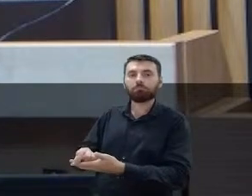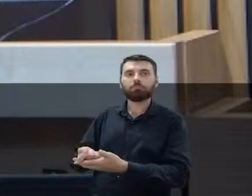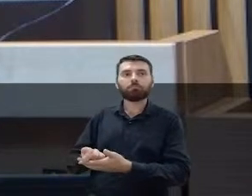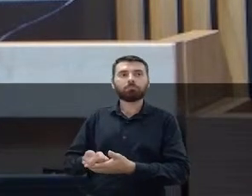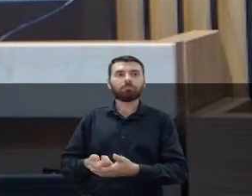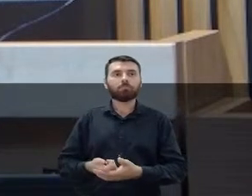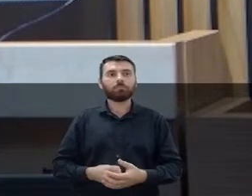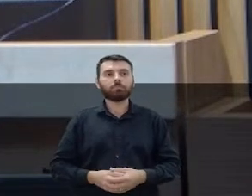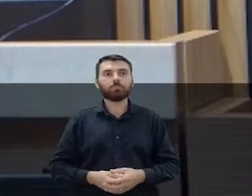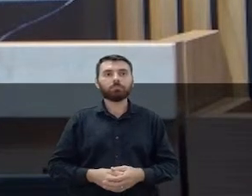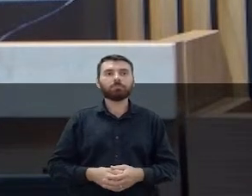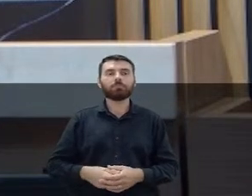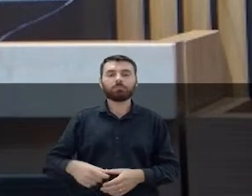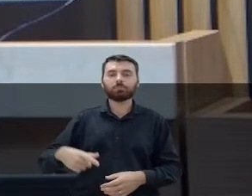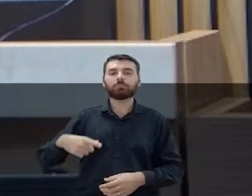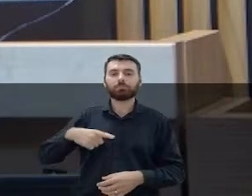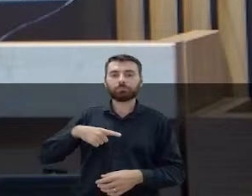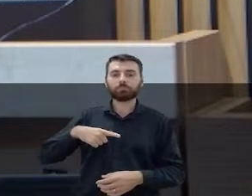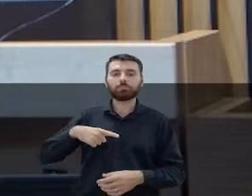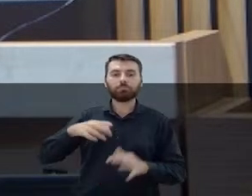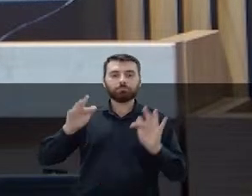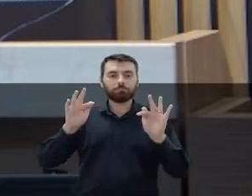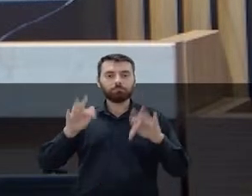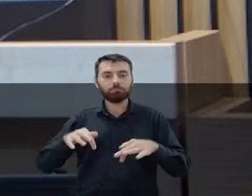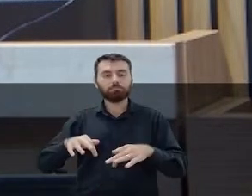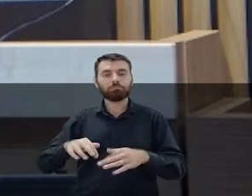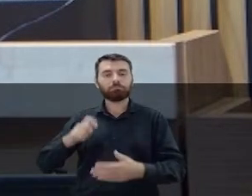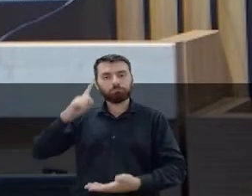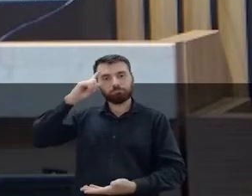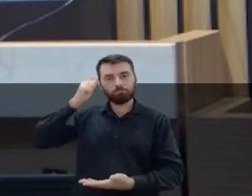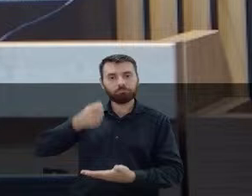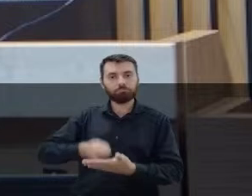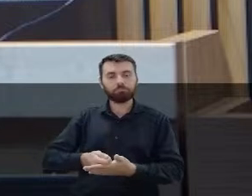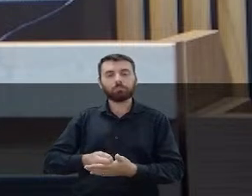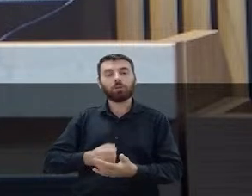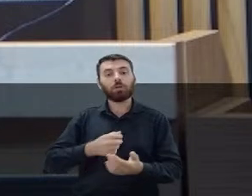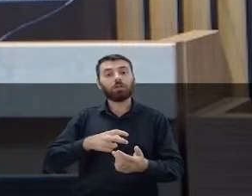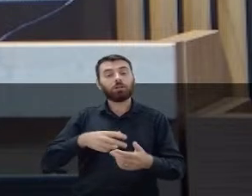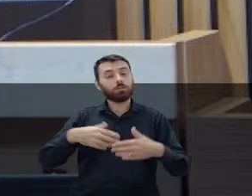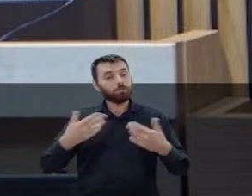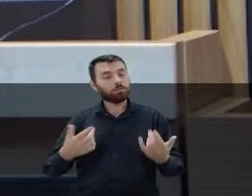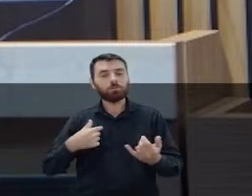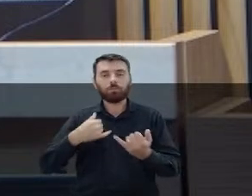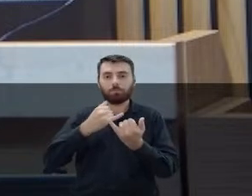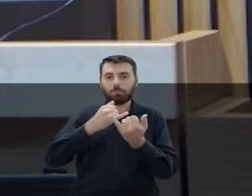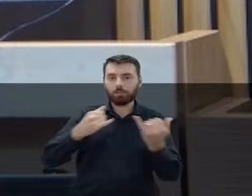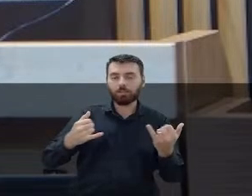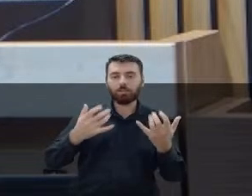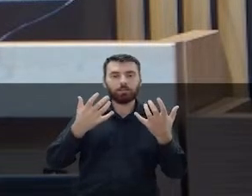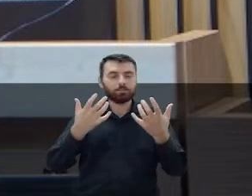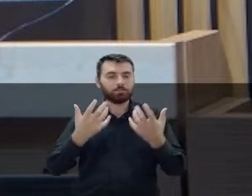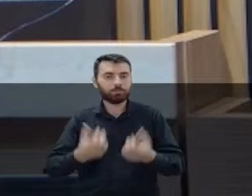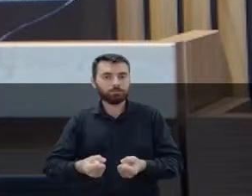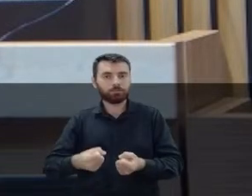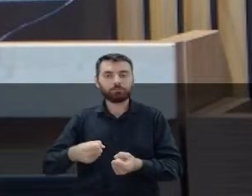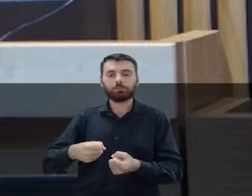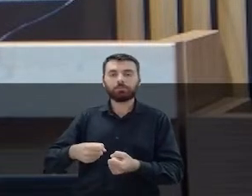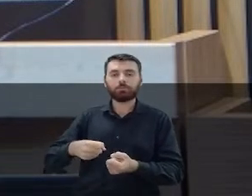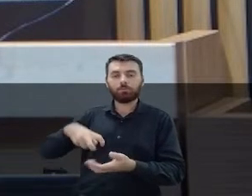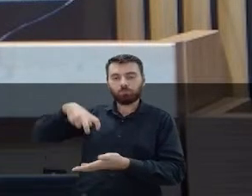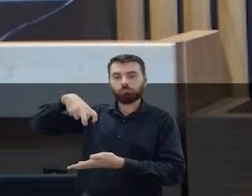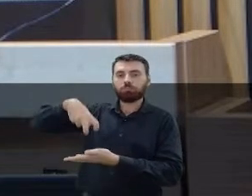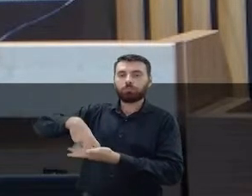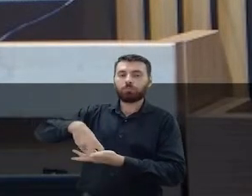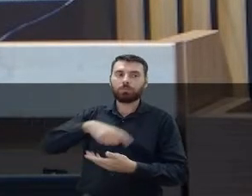respectivo termo final. E é por isso que eu dou parcial provimento para condenar a empresa ao pagamento